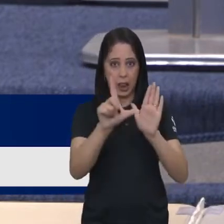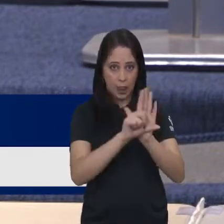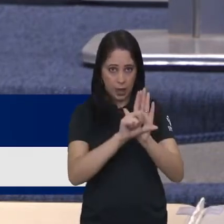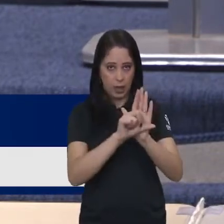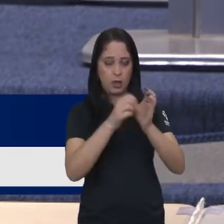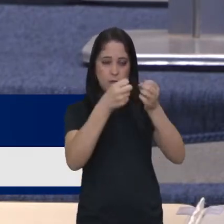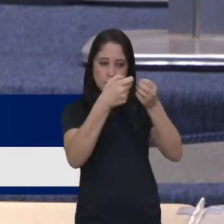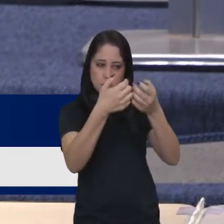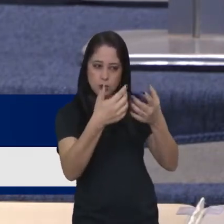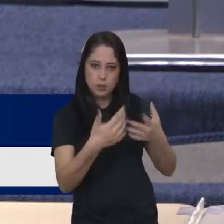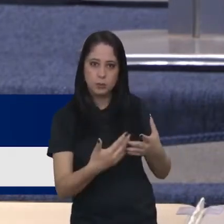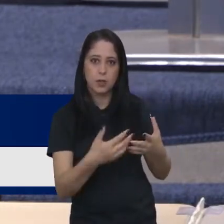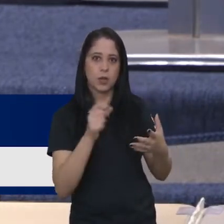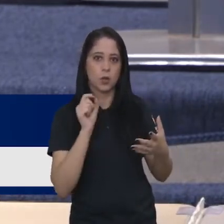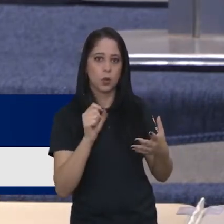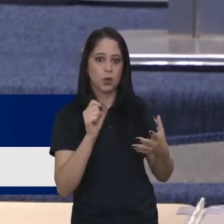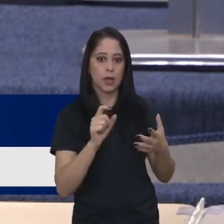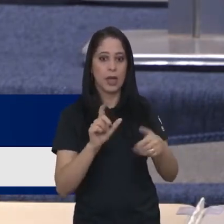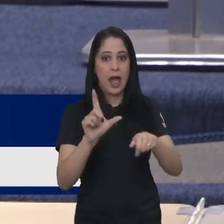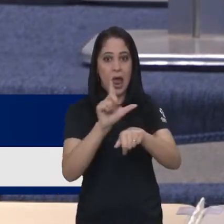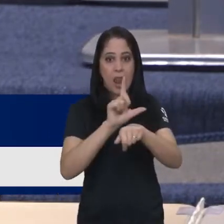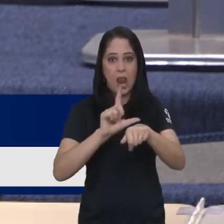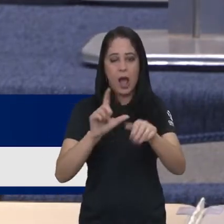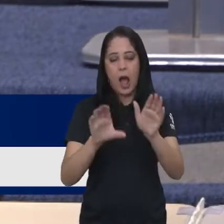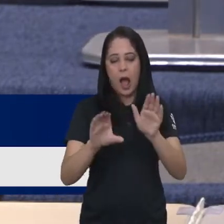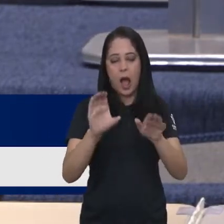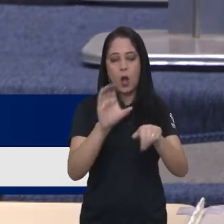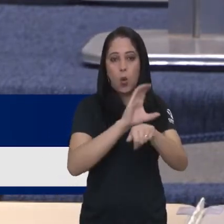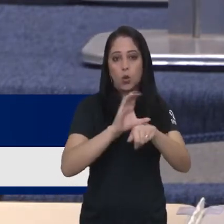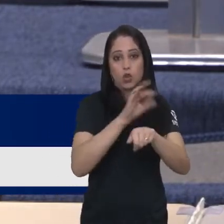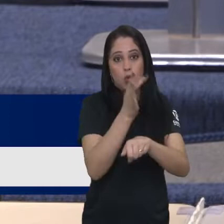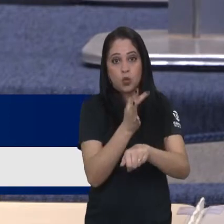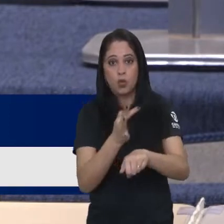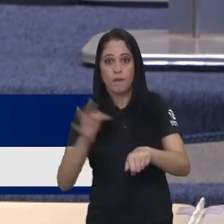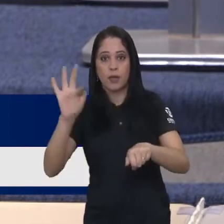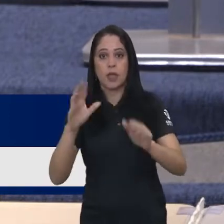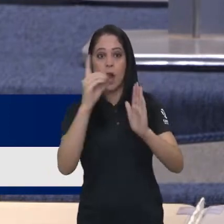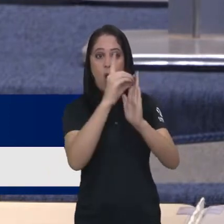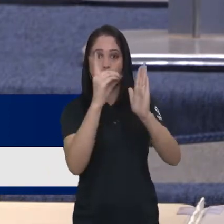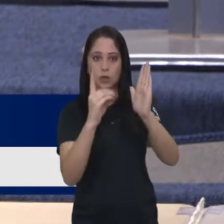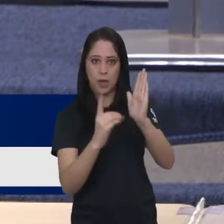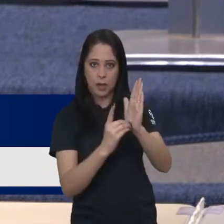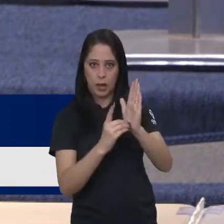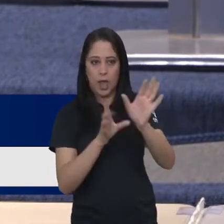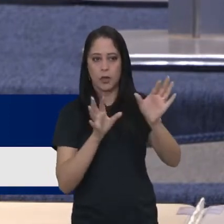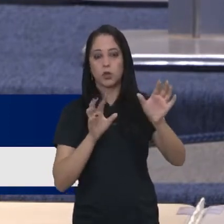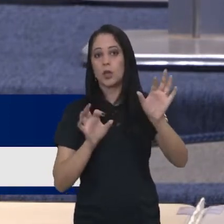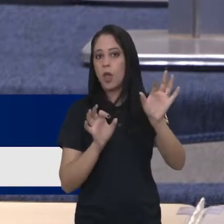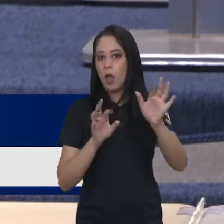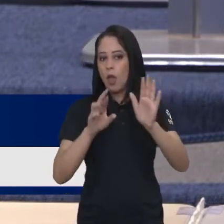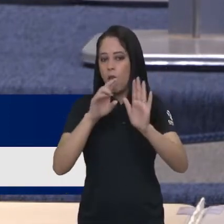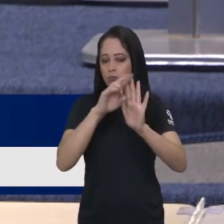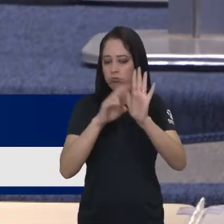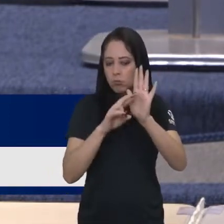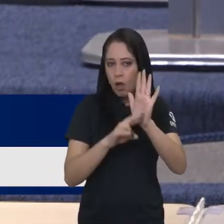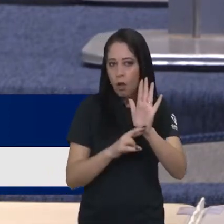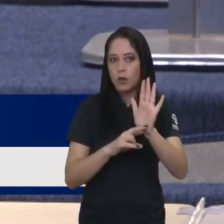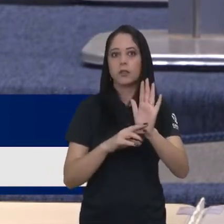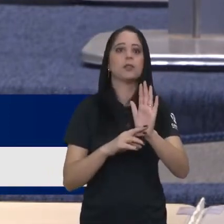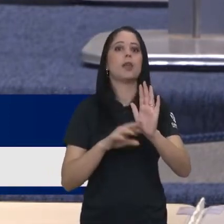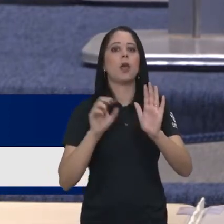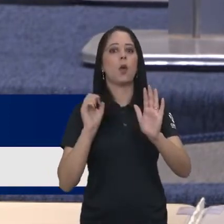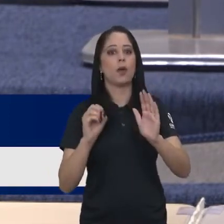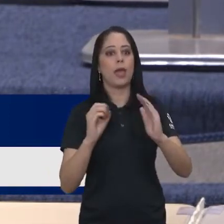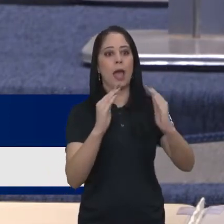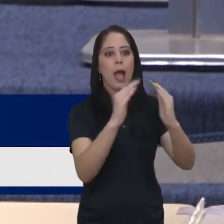a lei fala, inclusive, a gente usa como parâmetro a legislação federal, que foi o decreto que regulamentou a 13.465 para